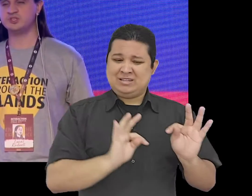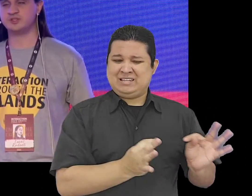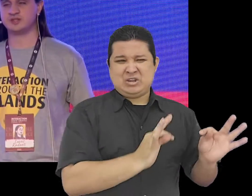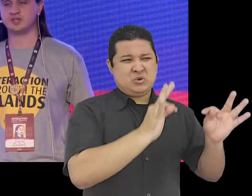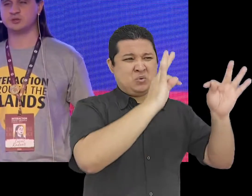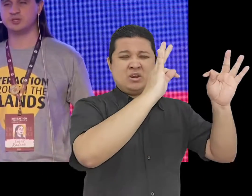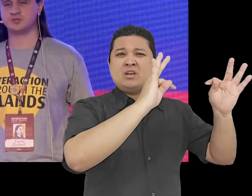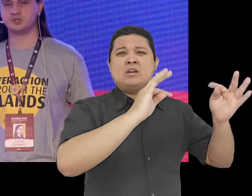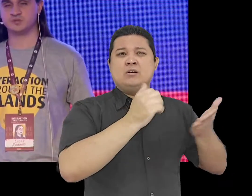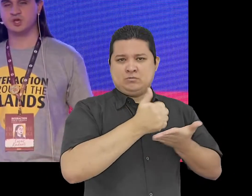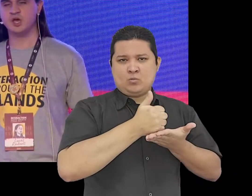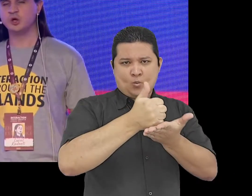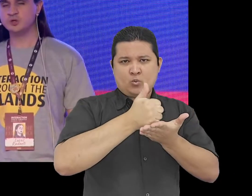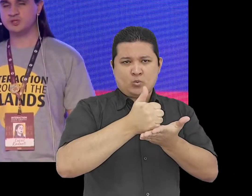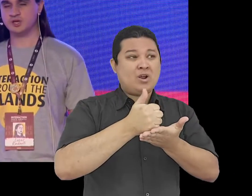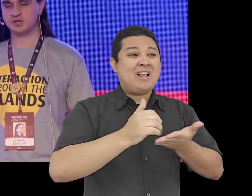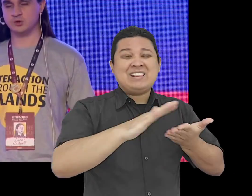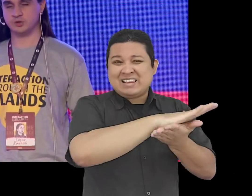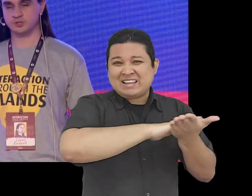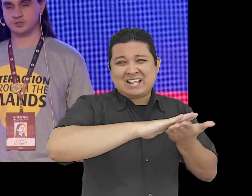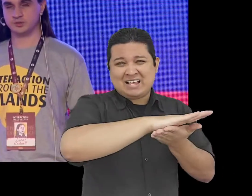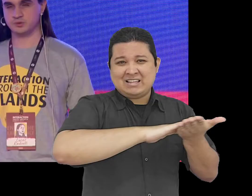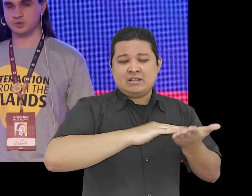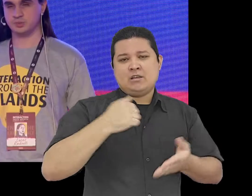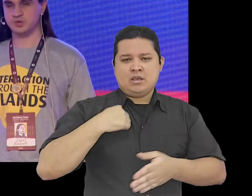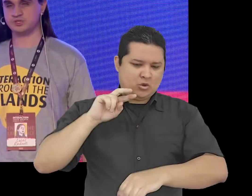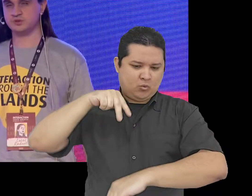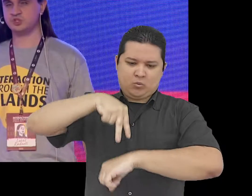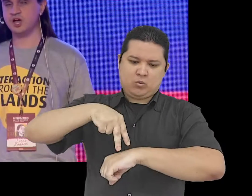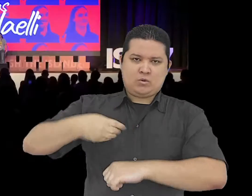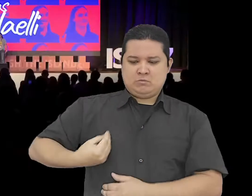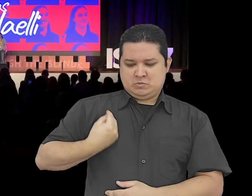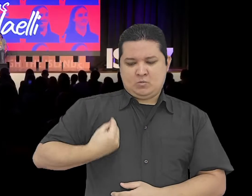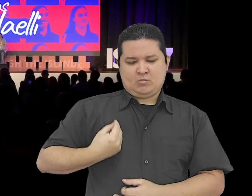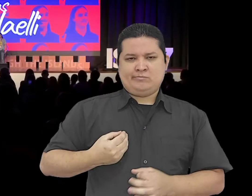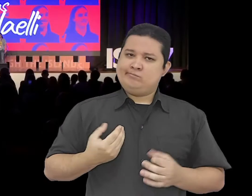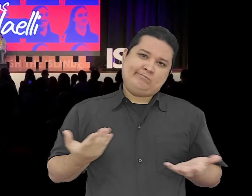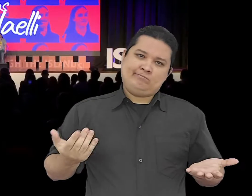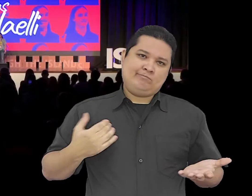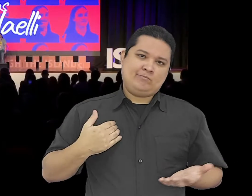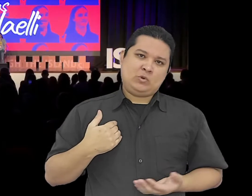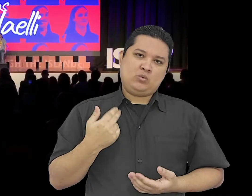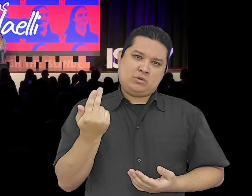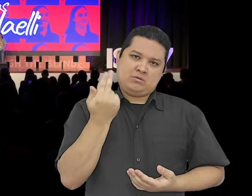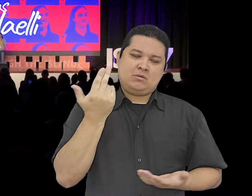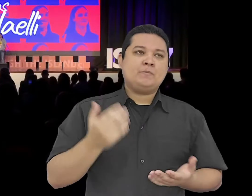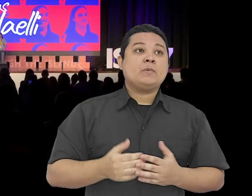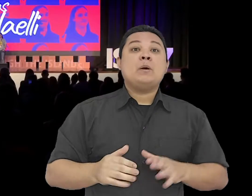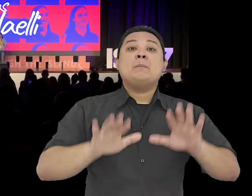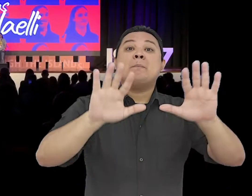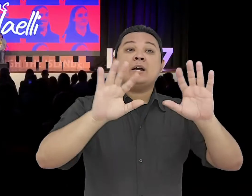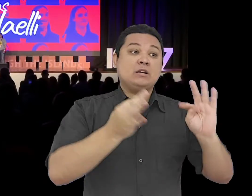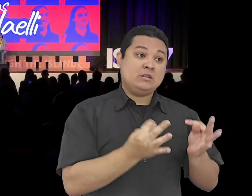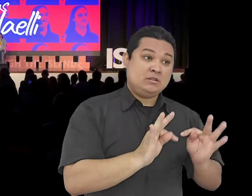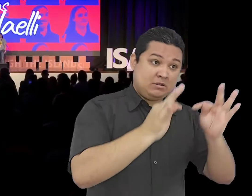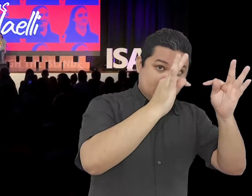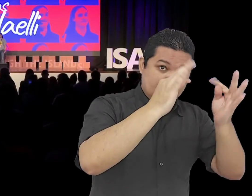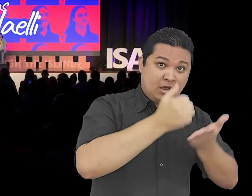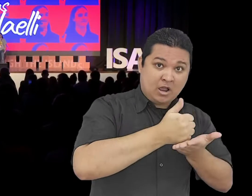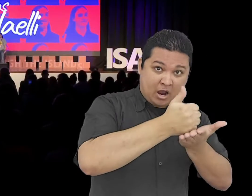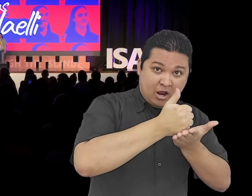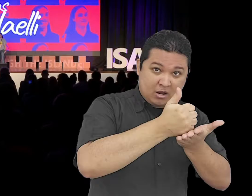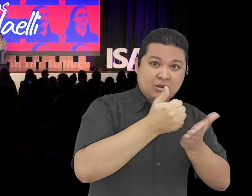que não existissem as tecnologias assistivas. Eu não estaria aqui hoje. Mas já que elas existem, já que